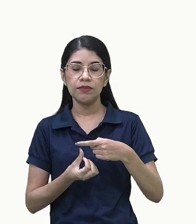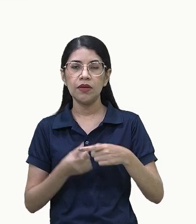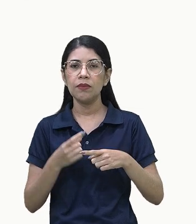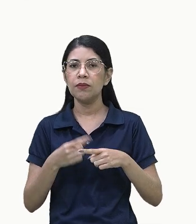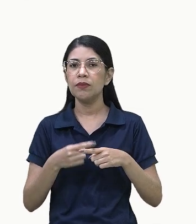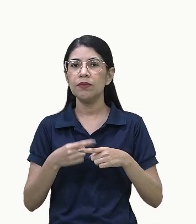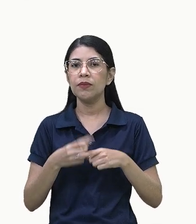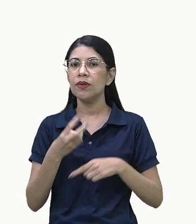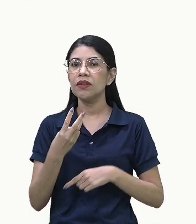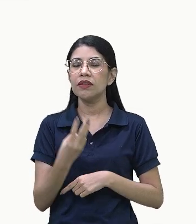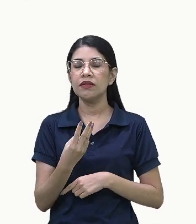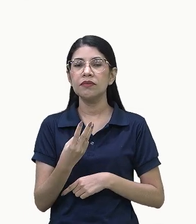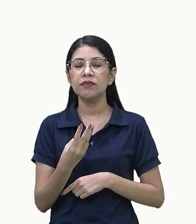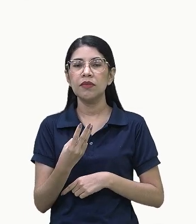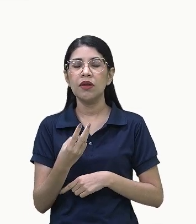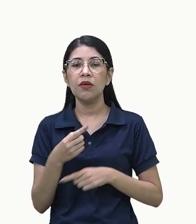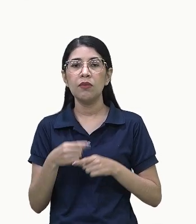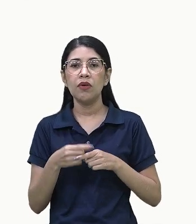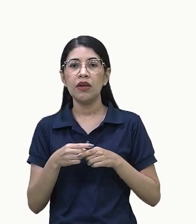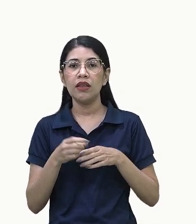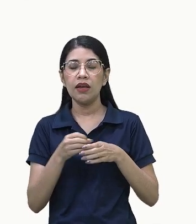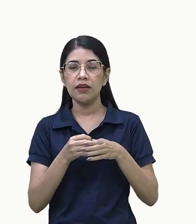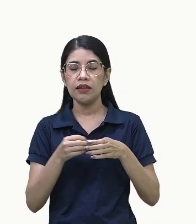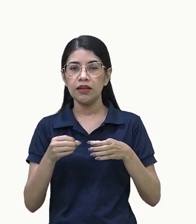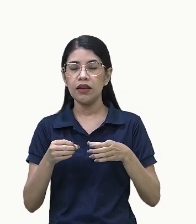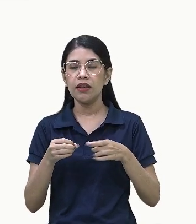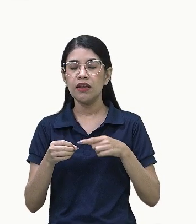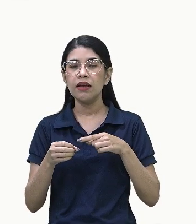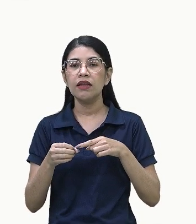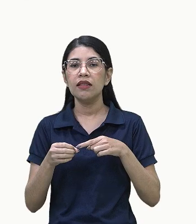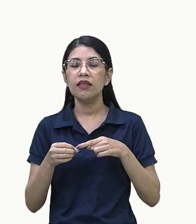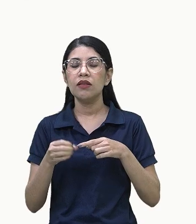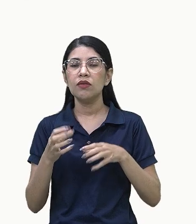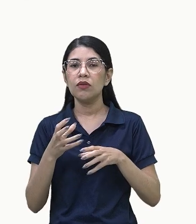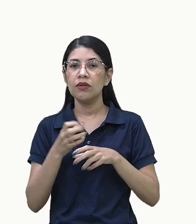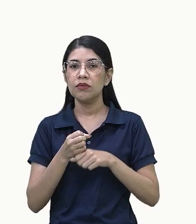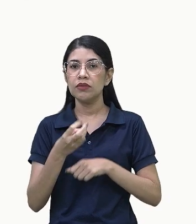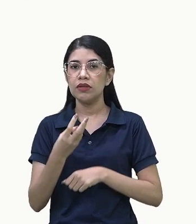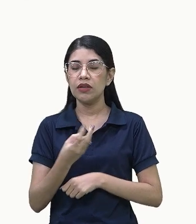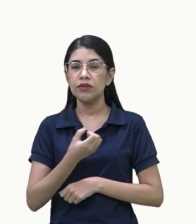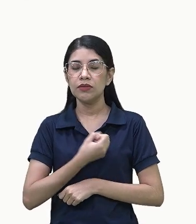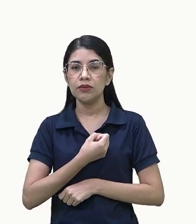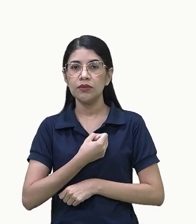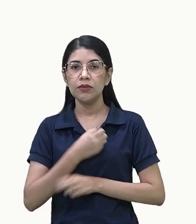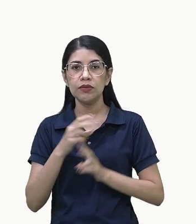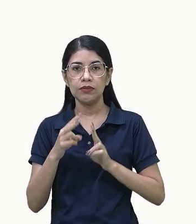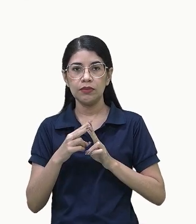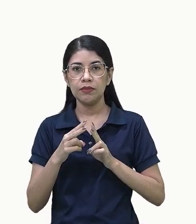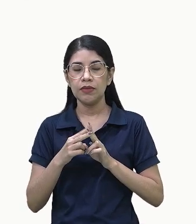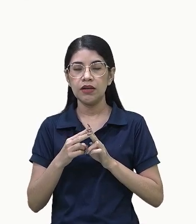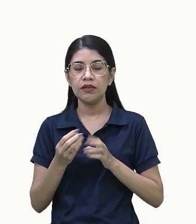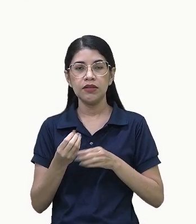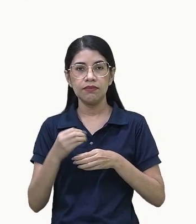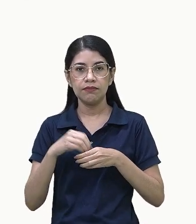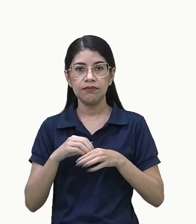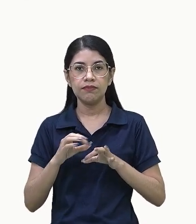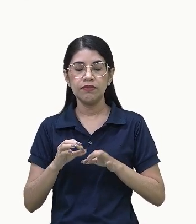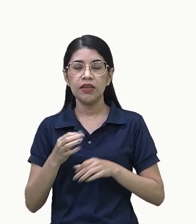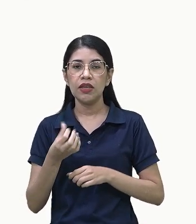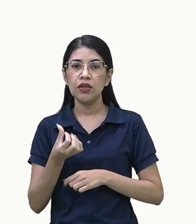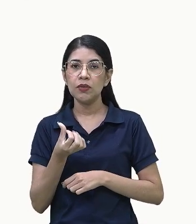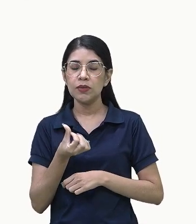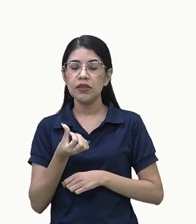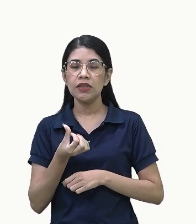que 3? Porque nesse espaço amostral nós temos 3 números, tá? 3 números pares. E esse 6